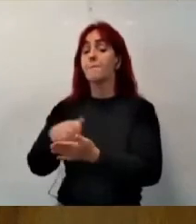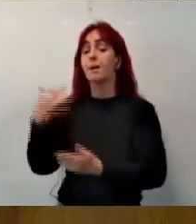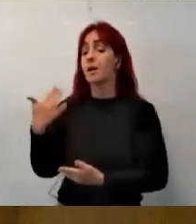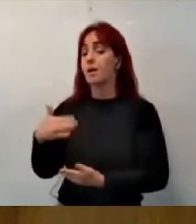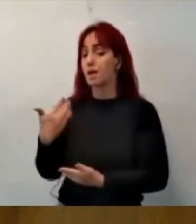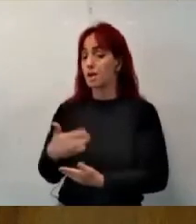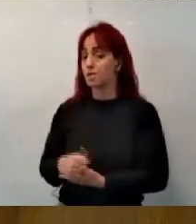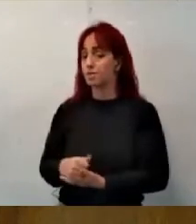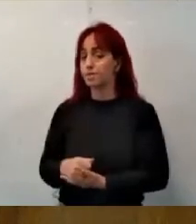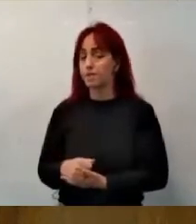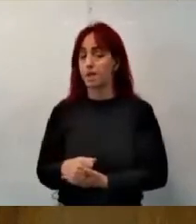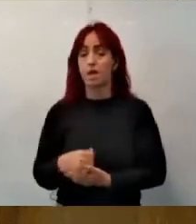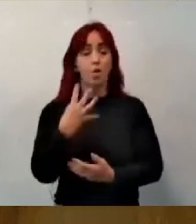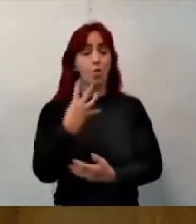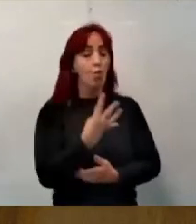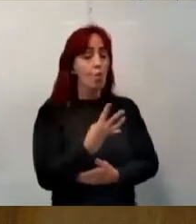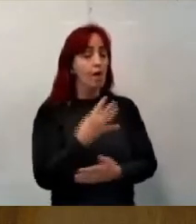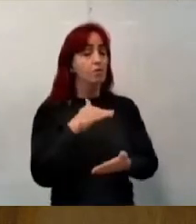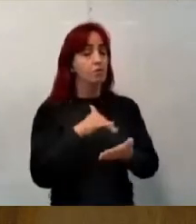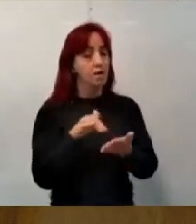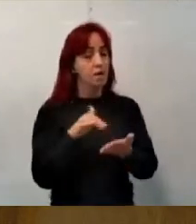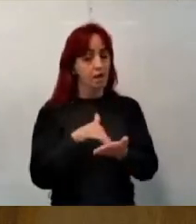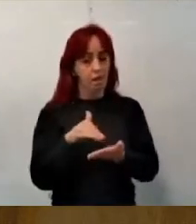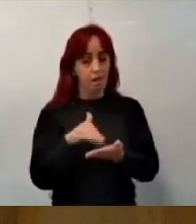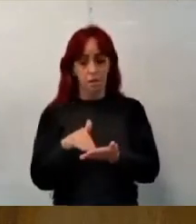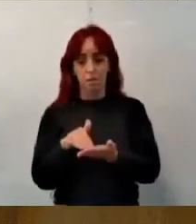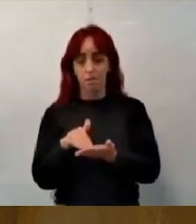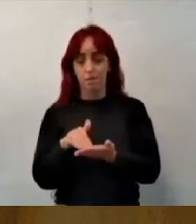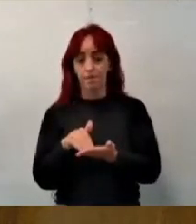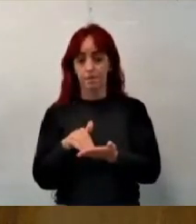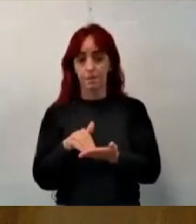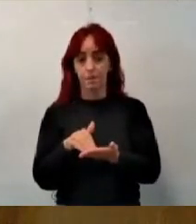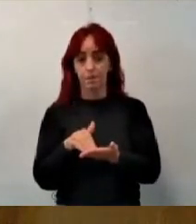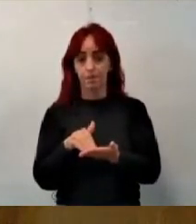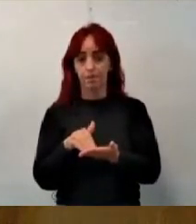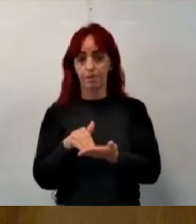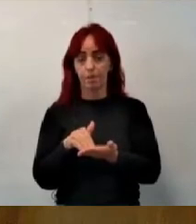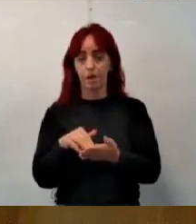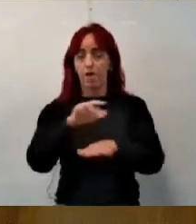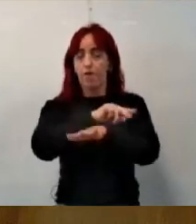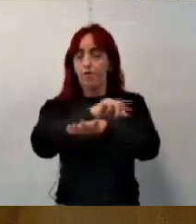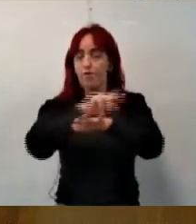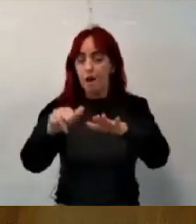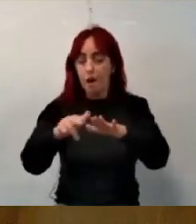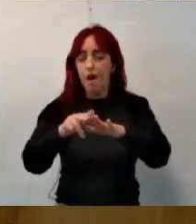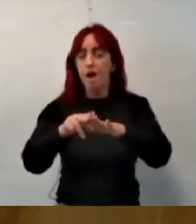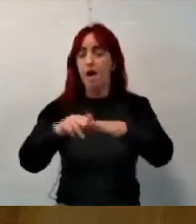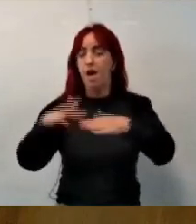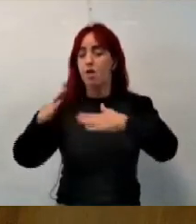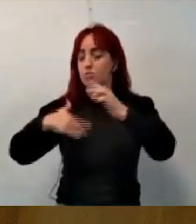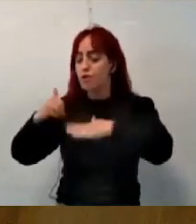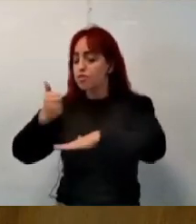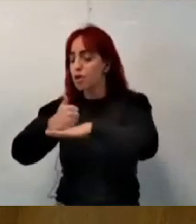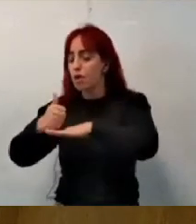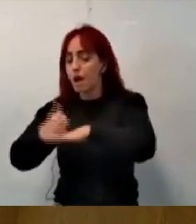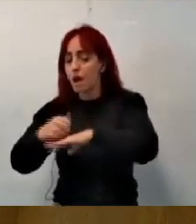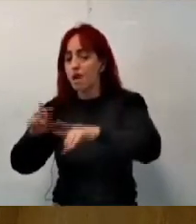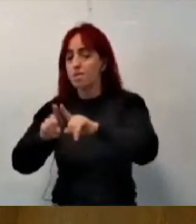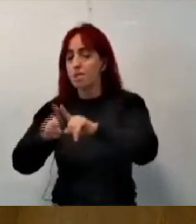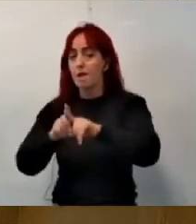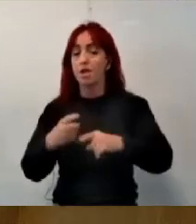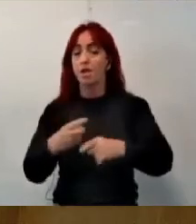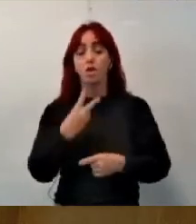secretarias vários cargos R bilhões de reais no orçamento em